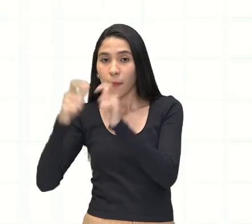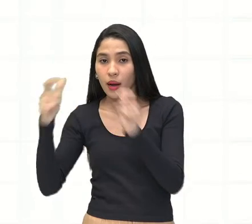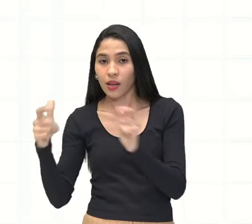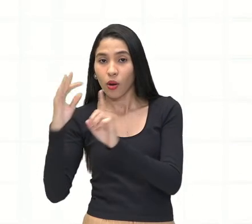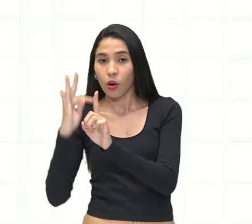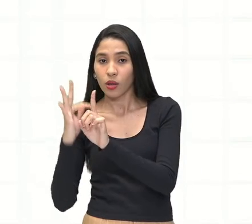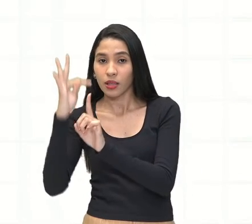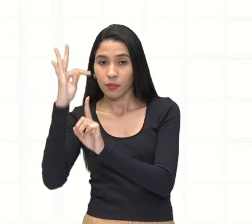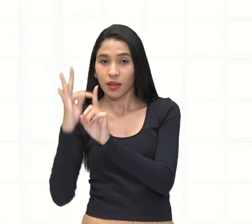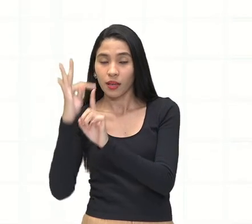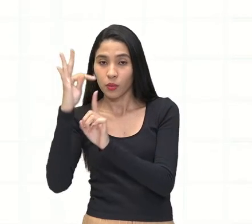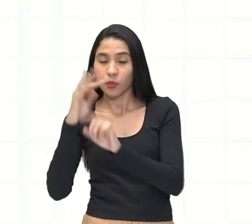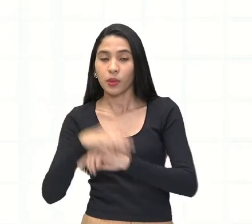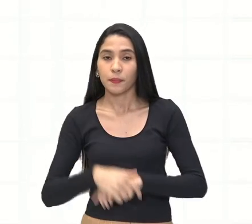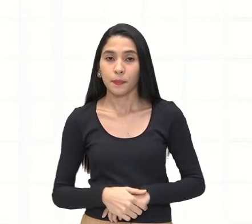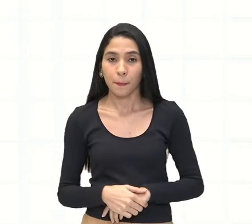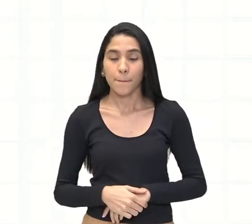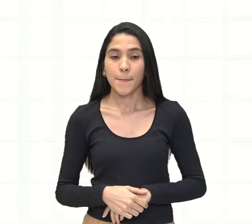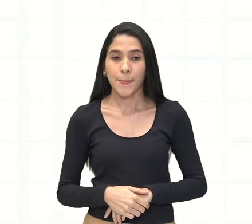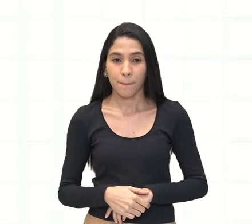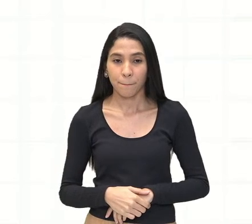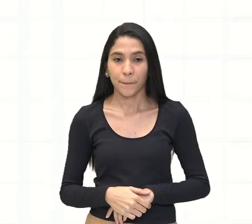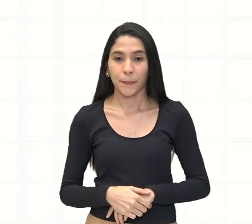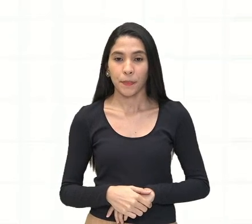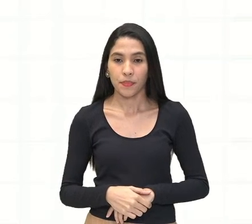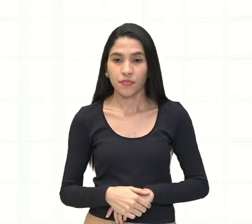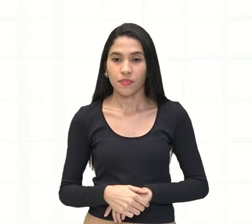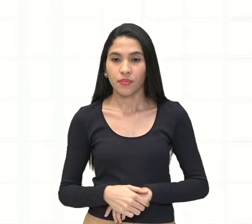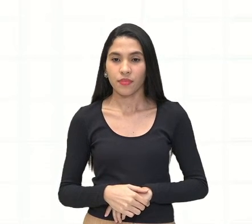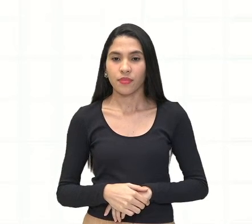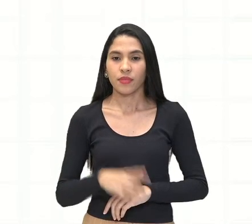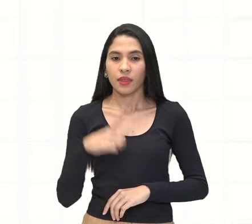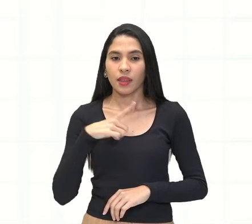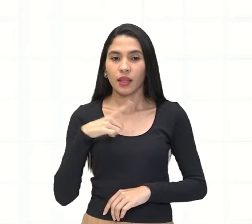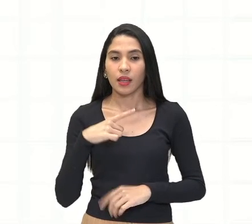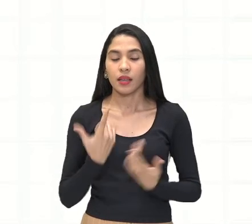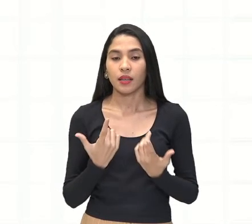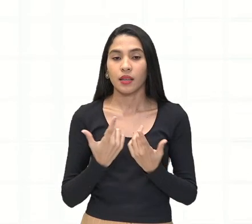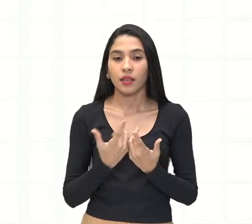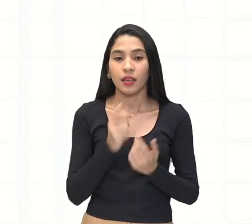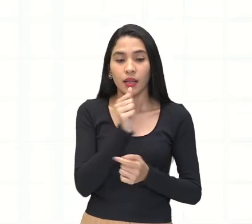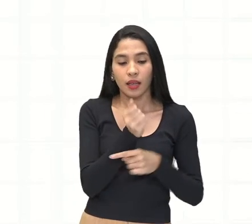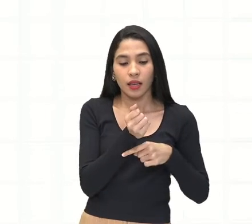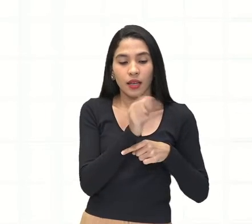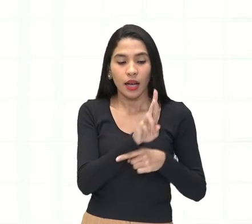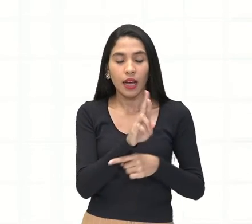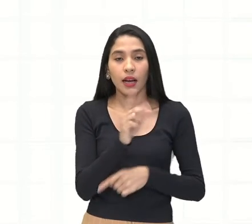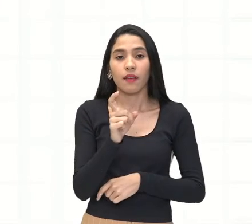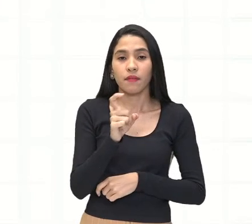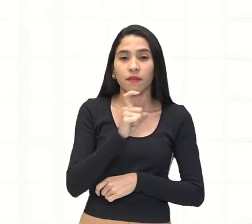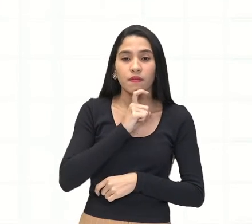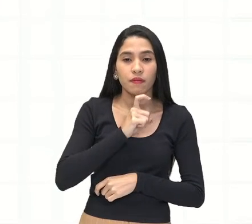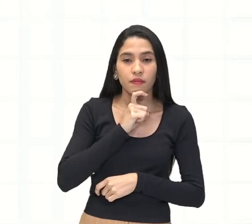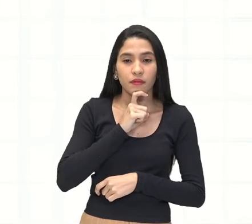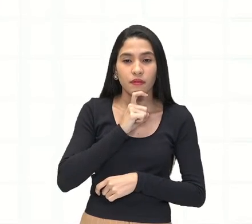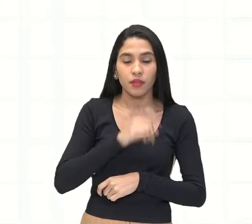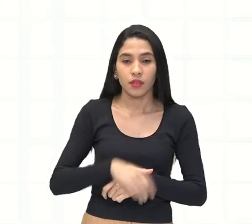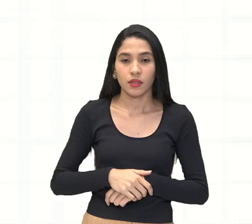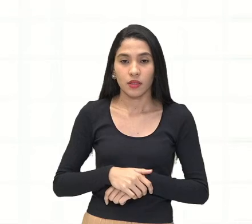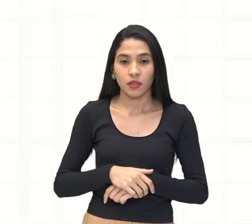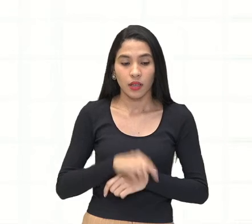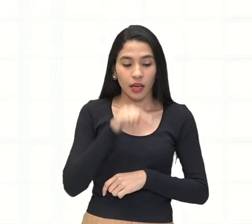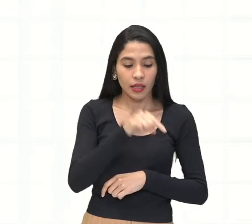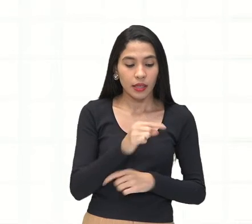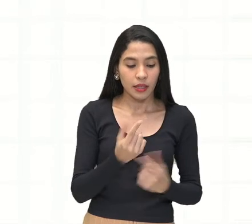maior temperatura, né? Então, nós temos aqui o ar frio, né? Nós temos áreas de